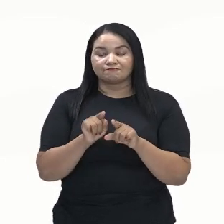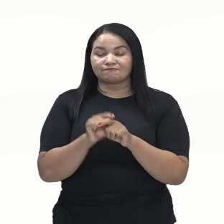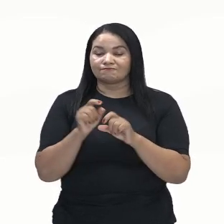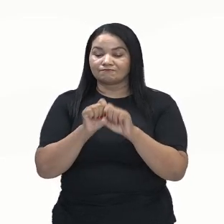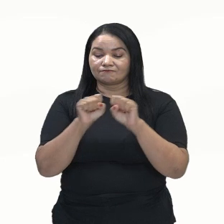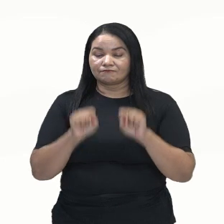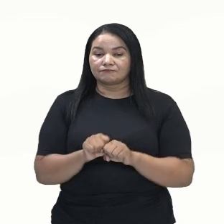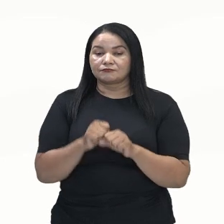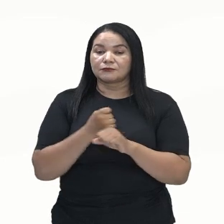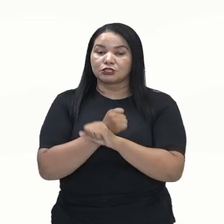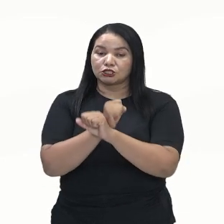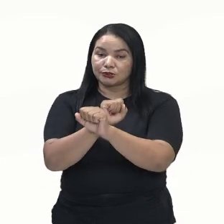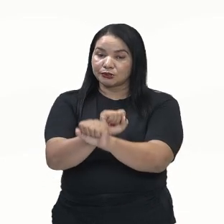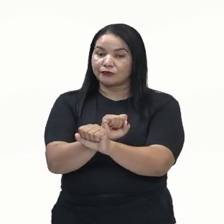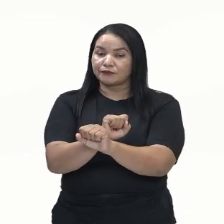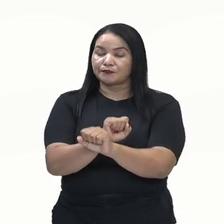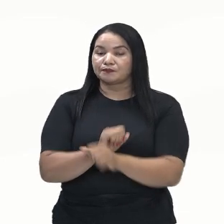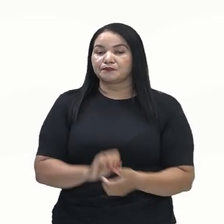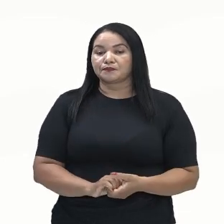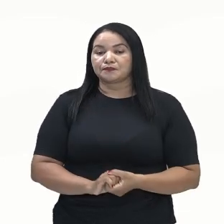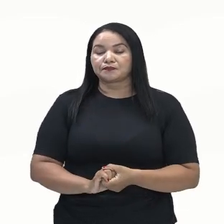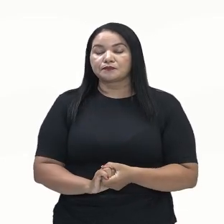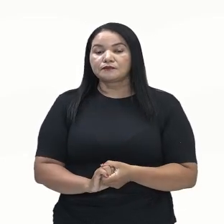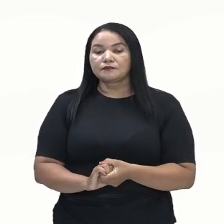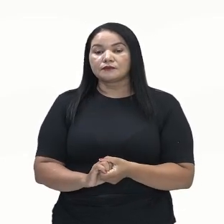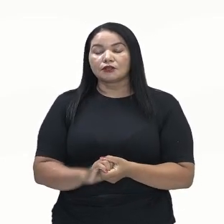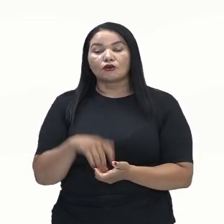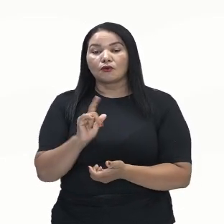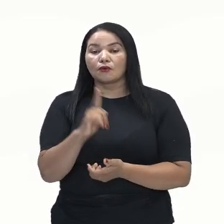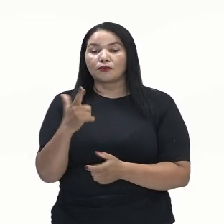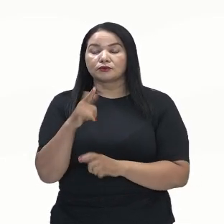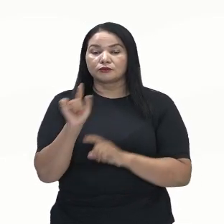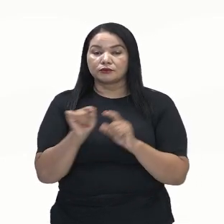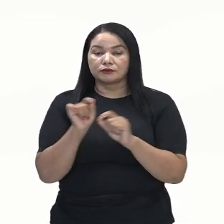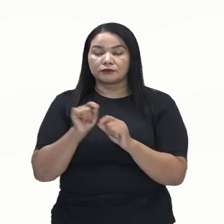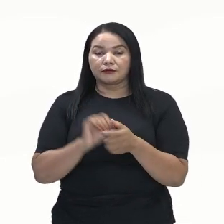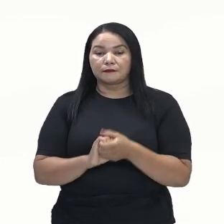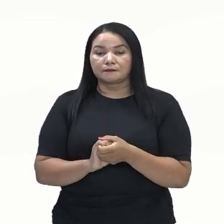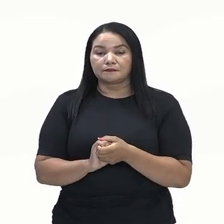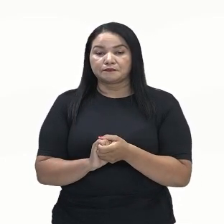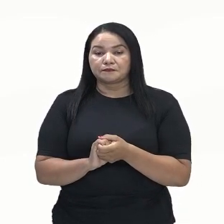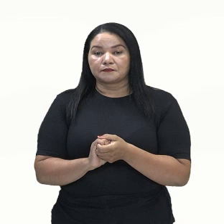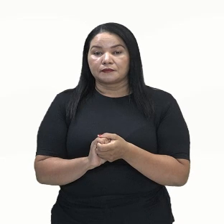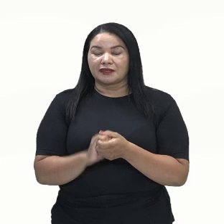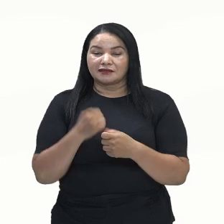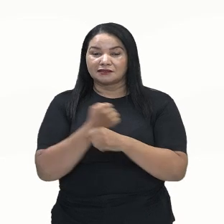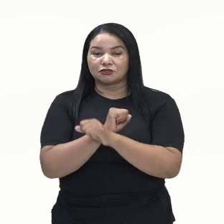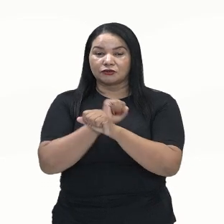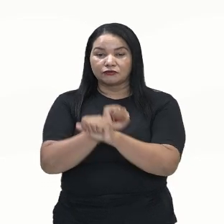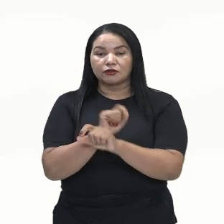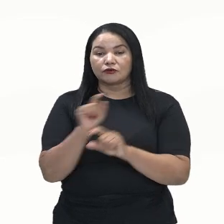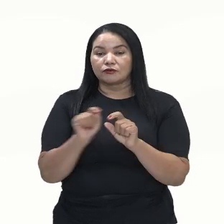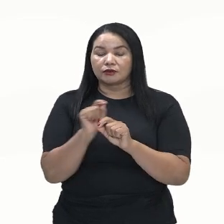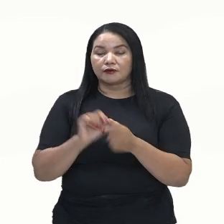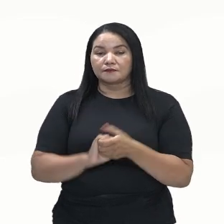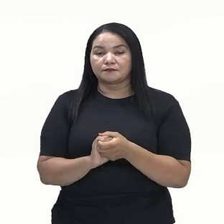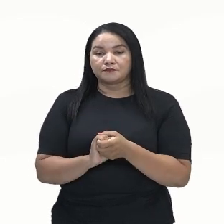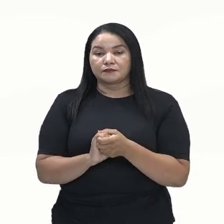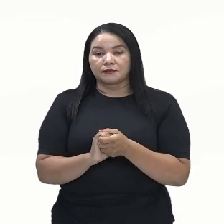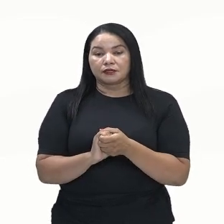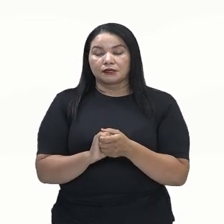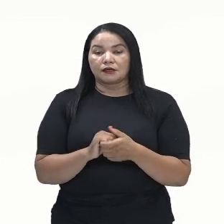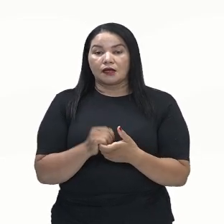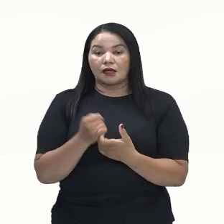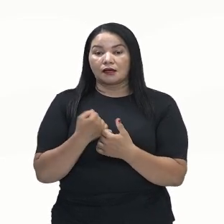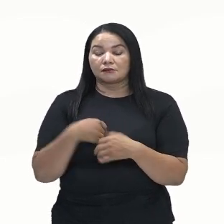escravista. Além disso, outra forma de resistir à escravidão era a preservação de